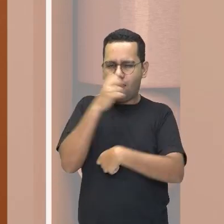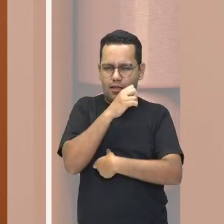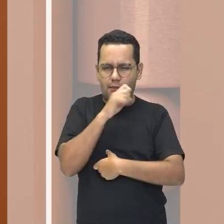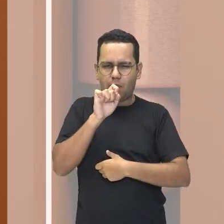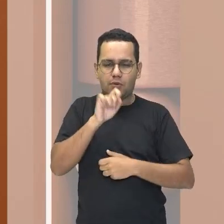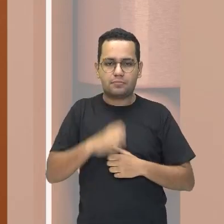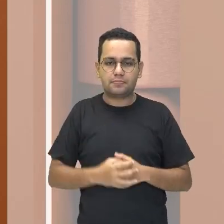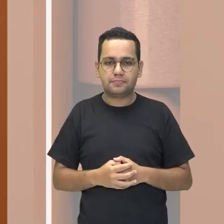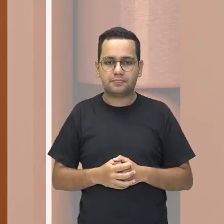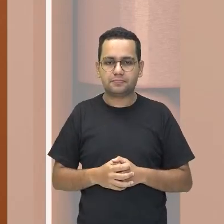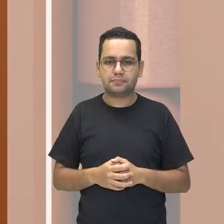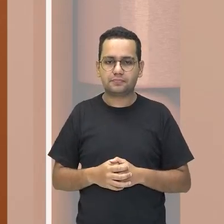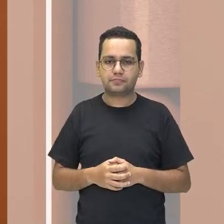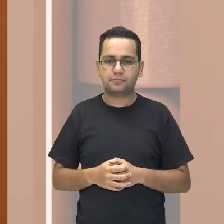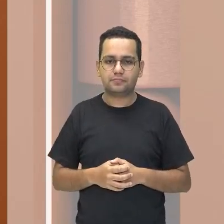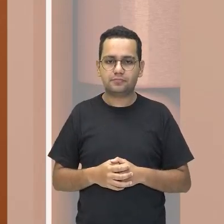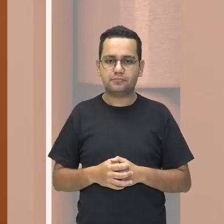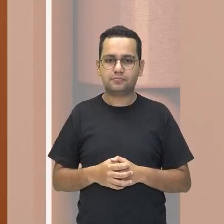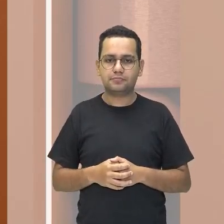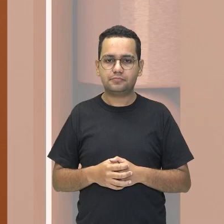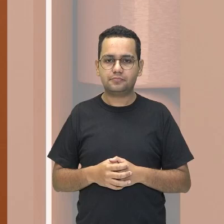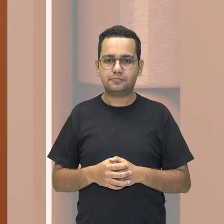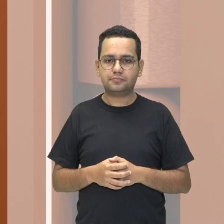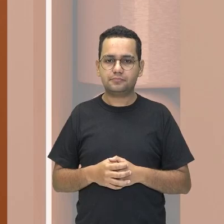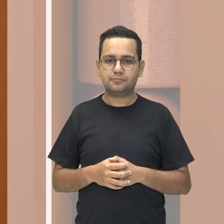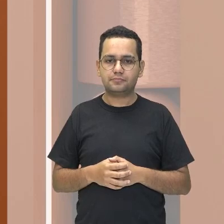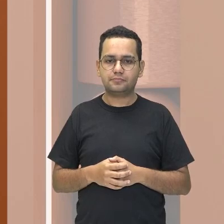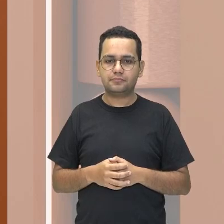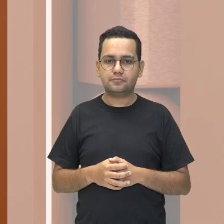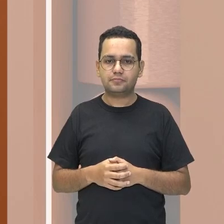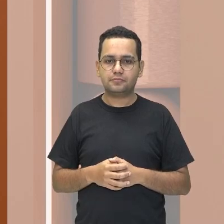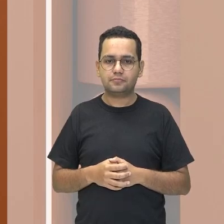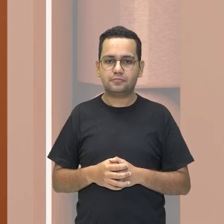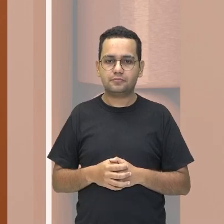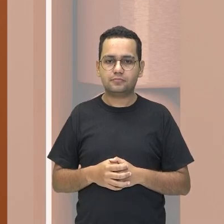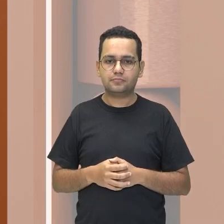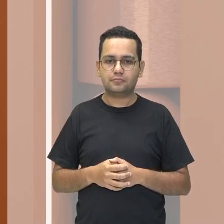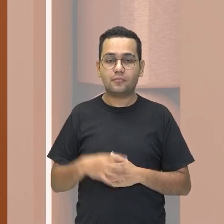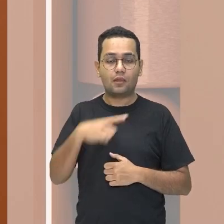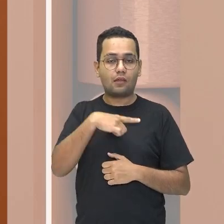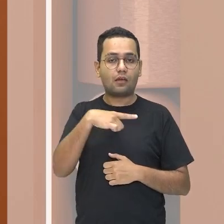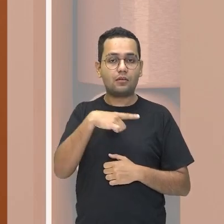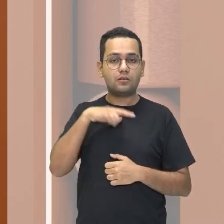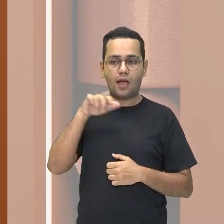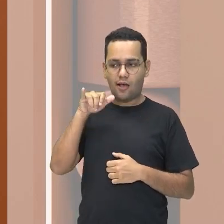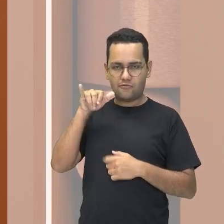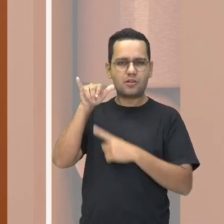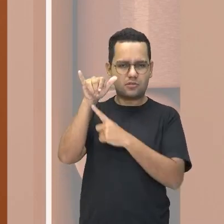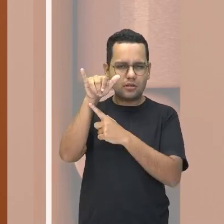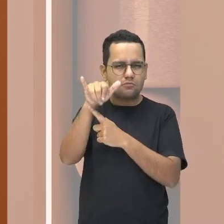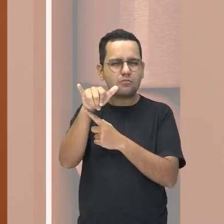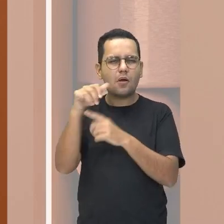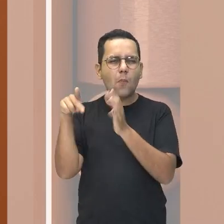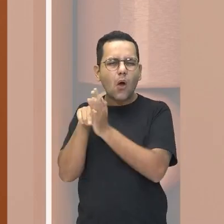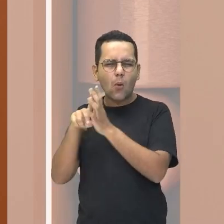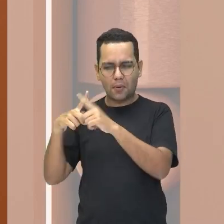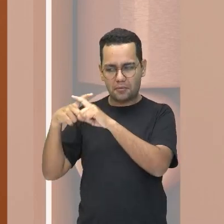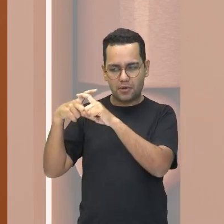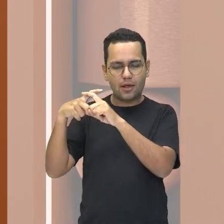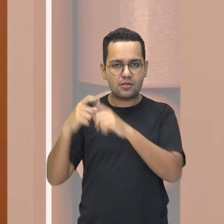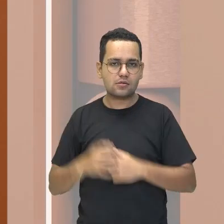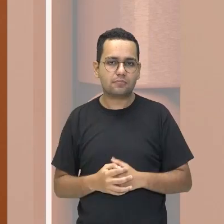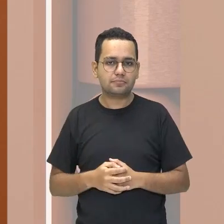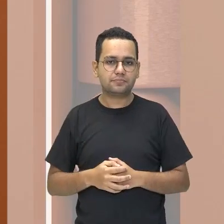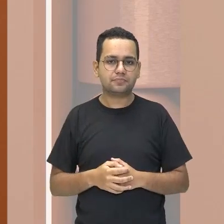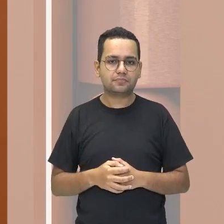que o envio da Luftwaffe, que era a aviação nazista, que ia bombardear